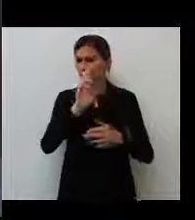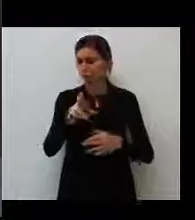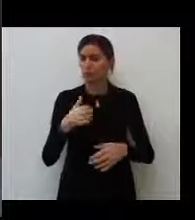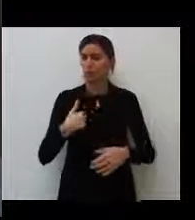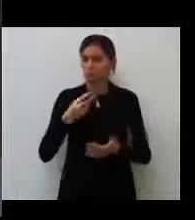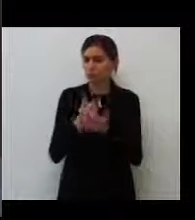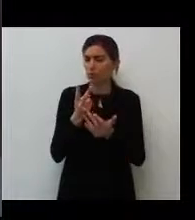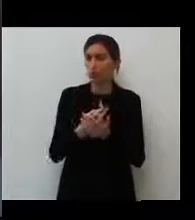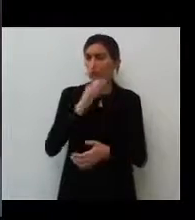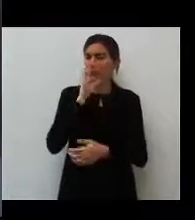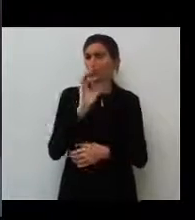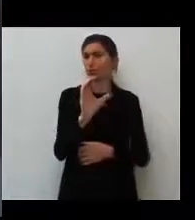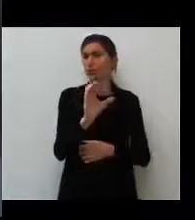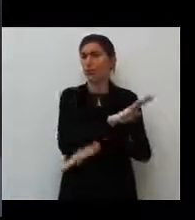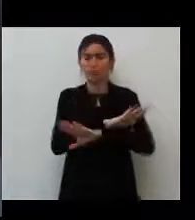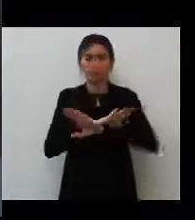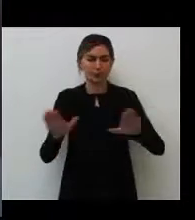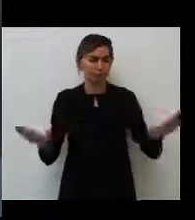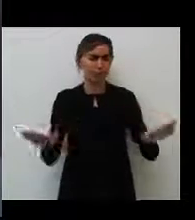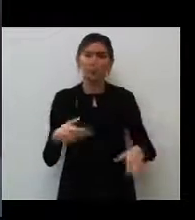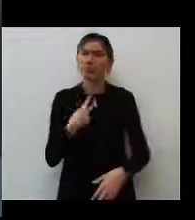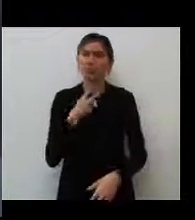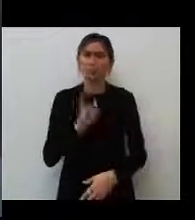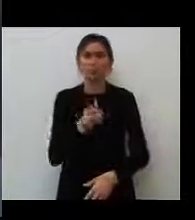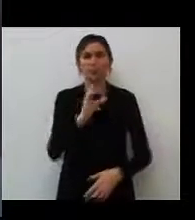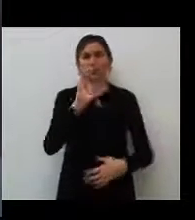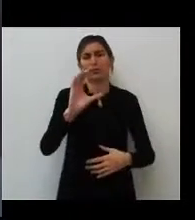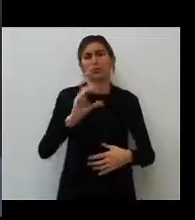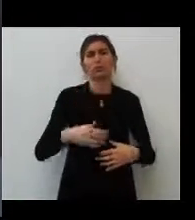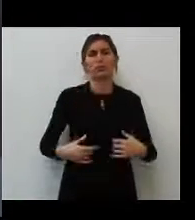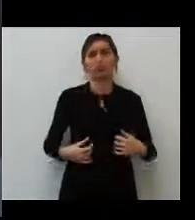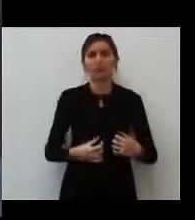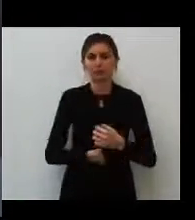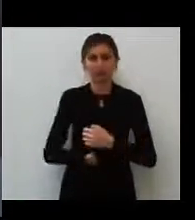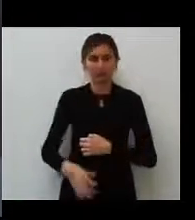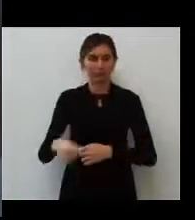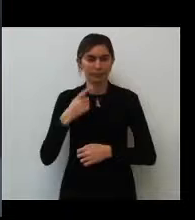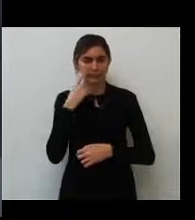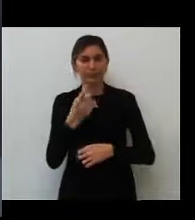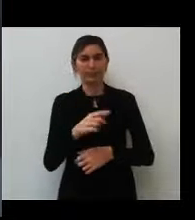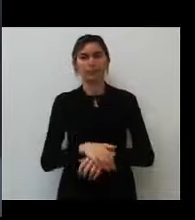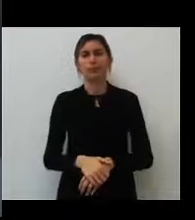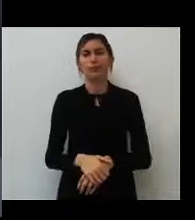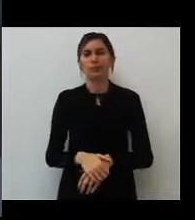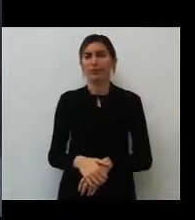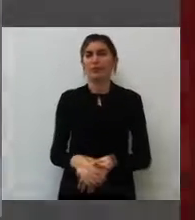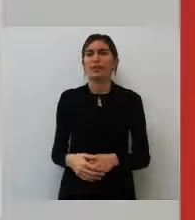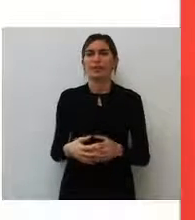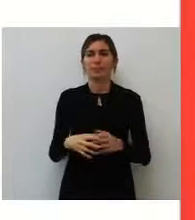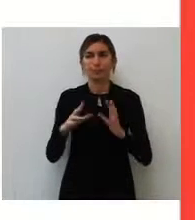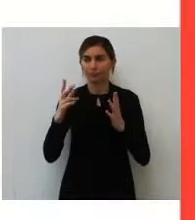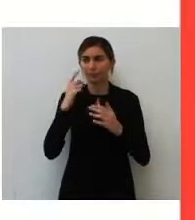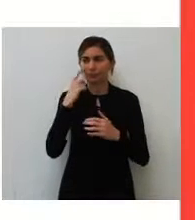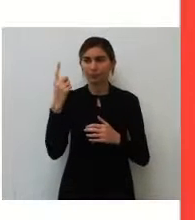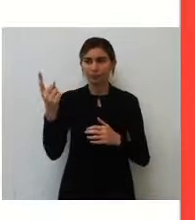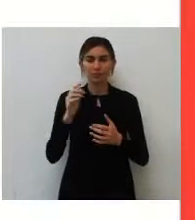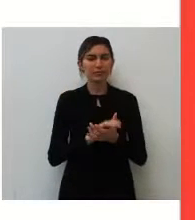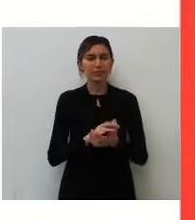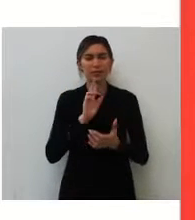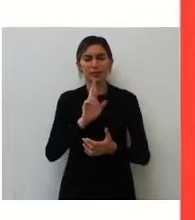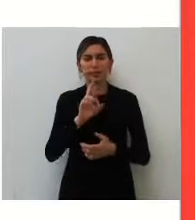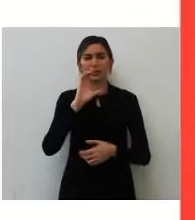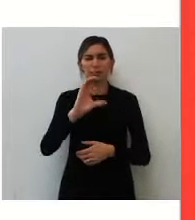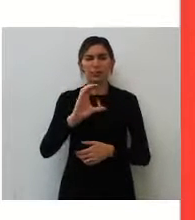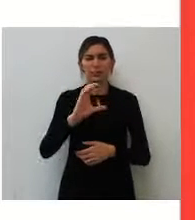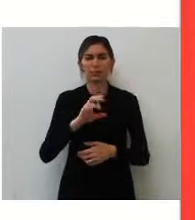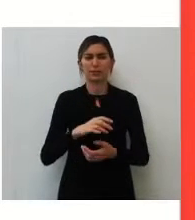eu sempre chuto letras e não vou negar que eu sempre chuta a letra c a o e aí ó pra vocês